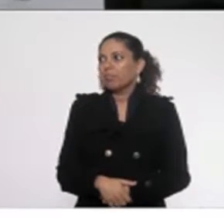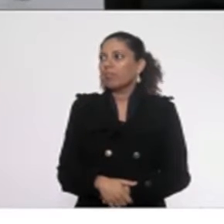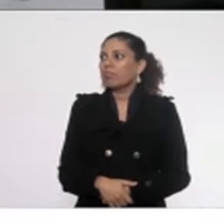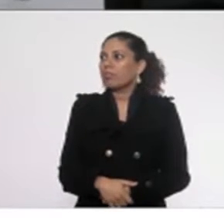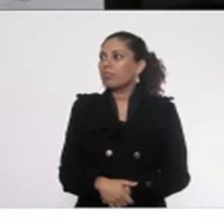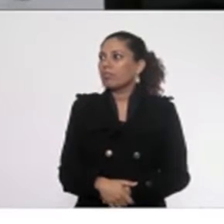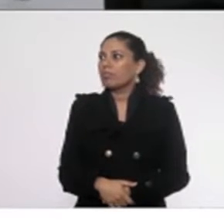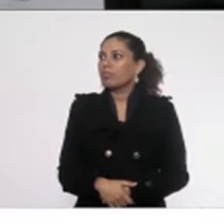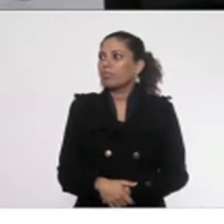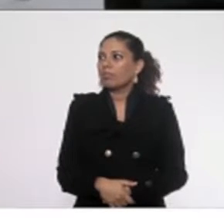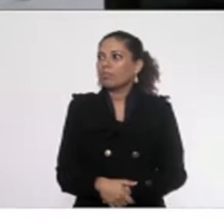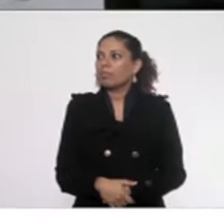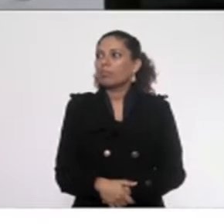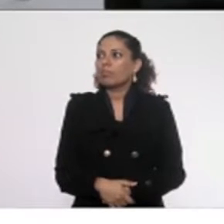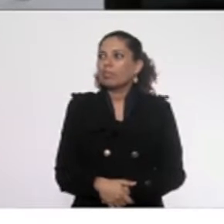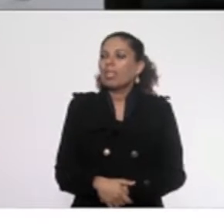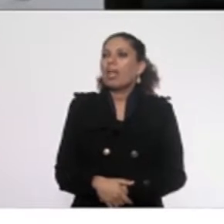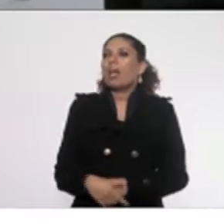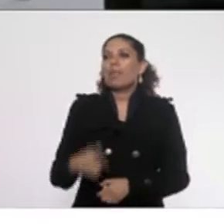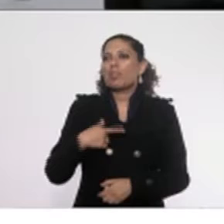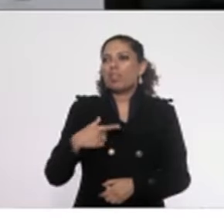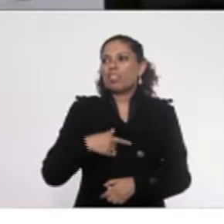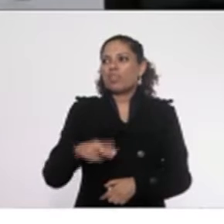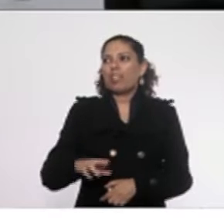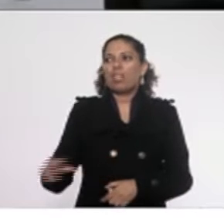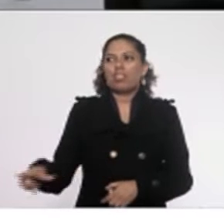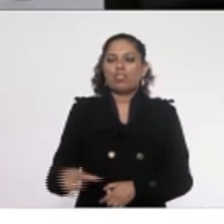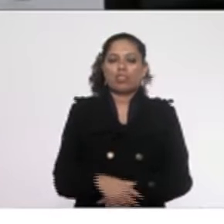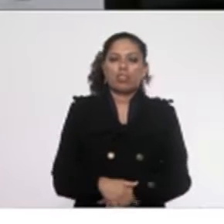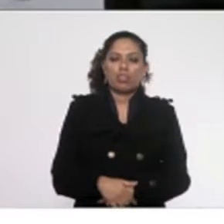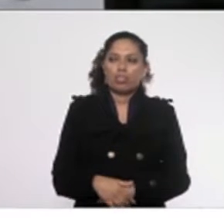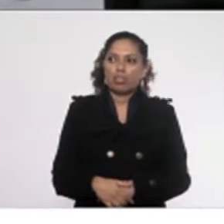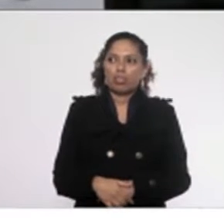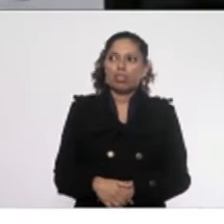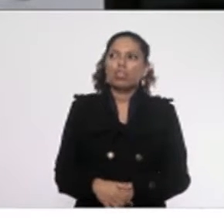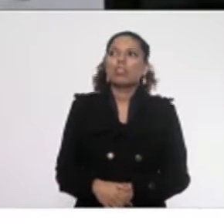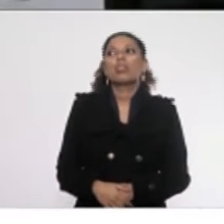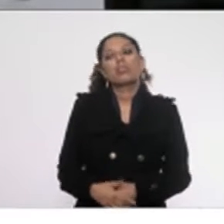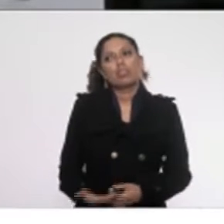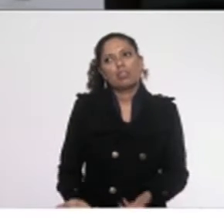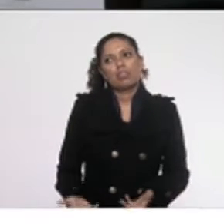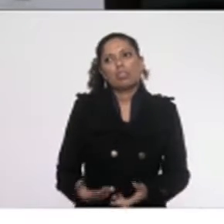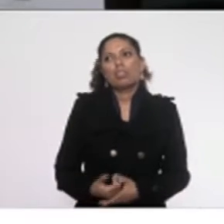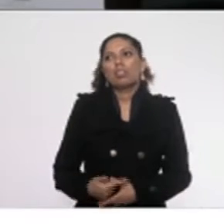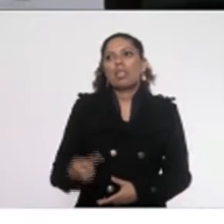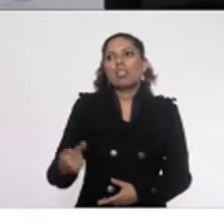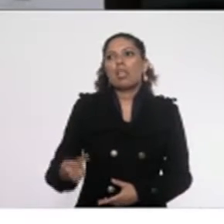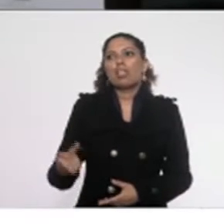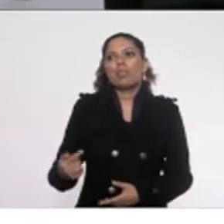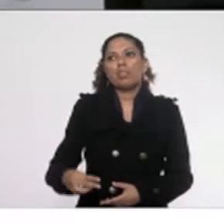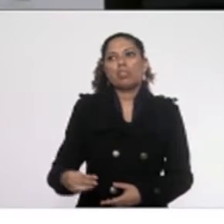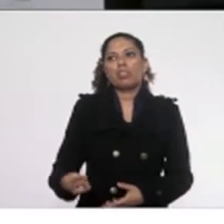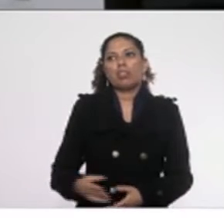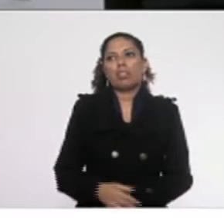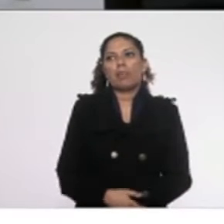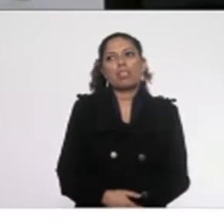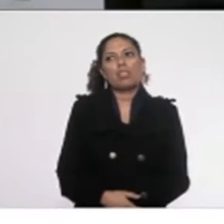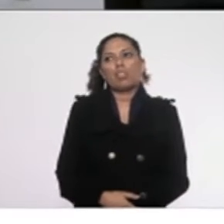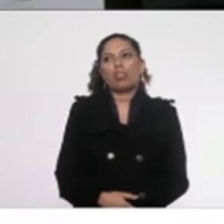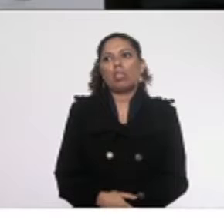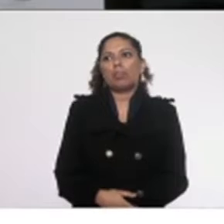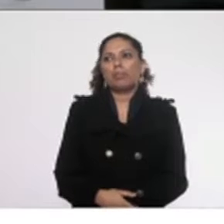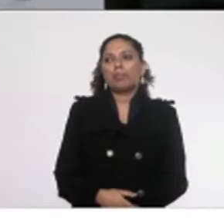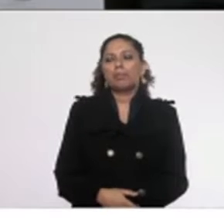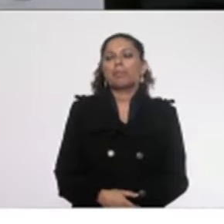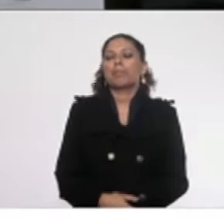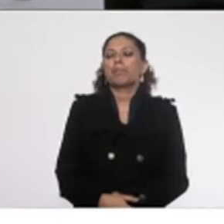qualquer matéria quando é apresentado qualquer matéria para discussão e votação, quer